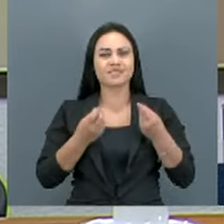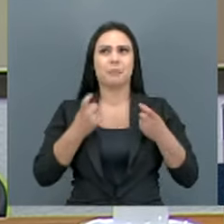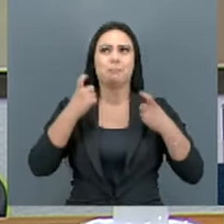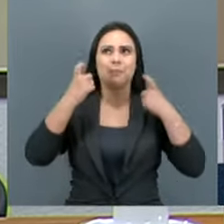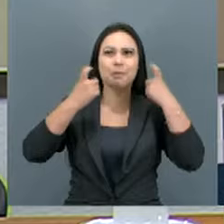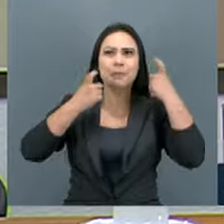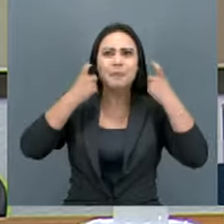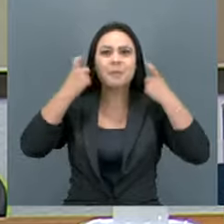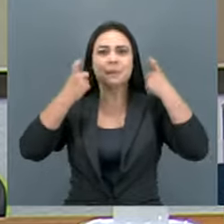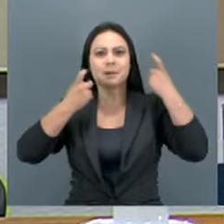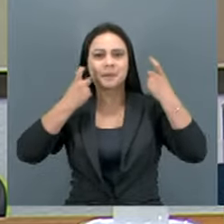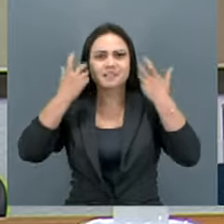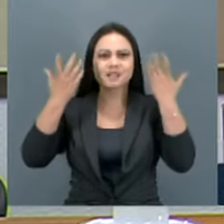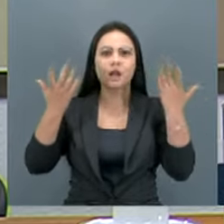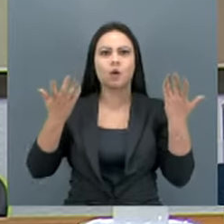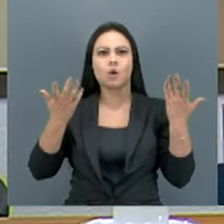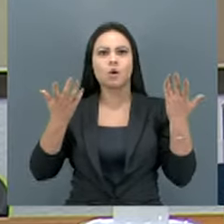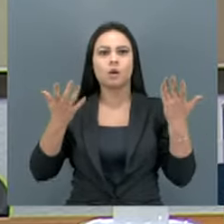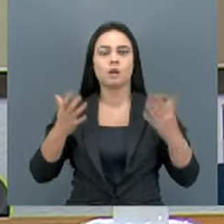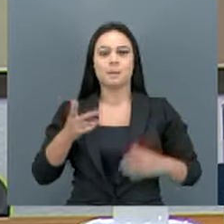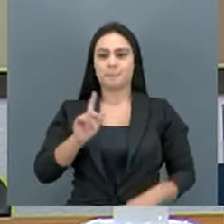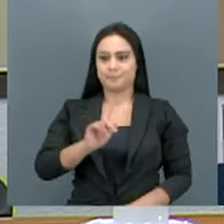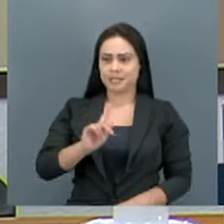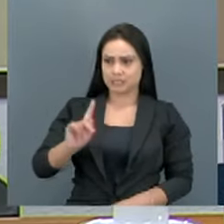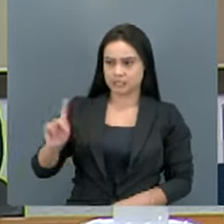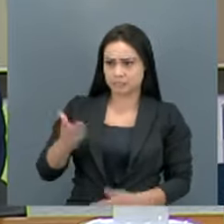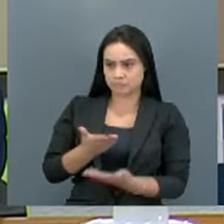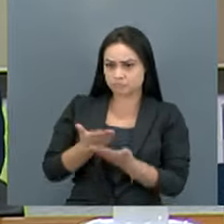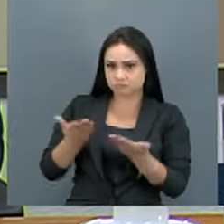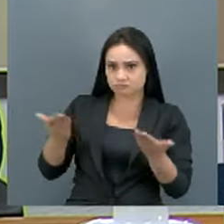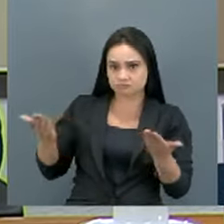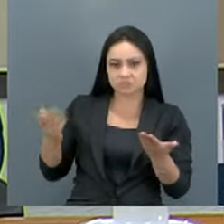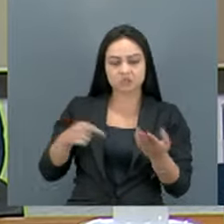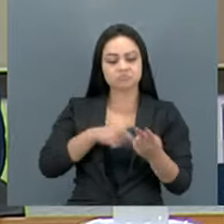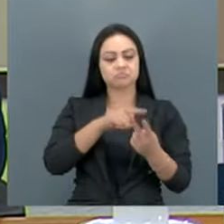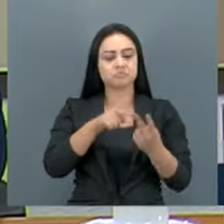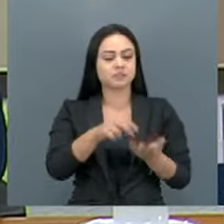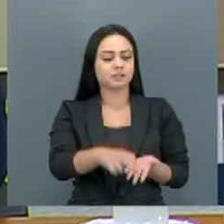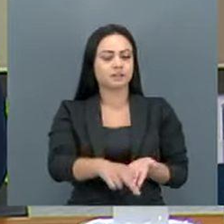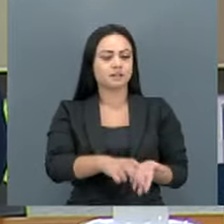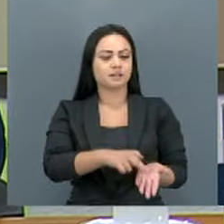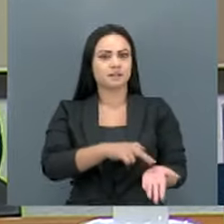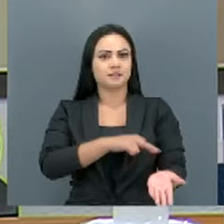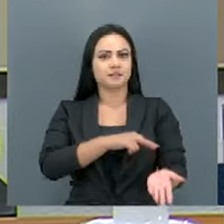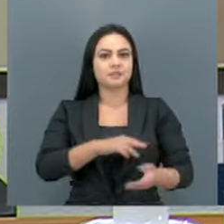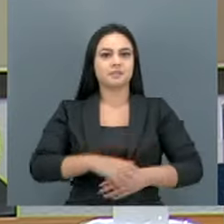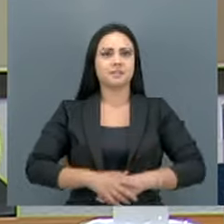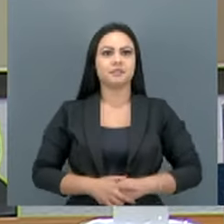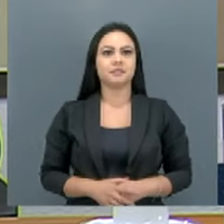preocupação, senhor presidente, senhor relator,